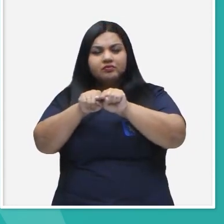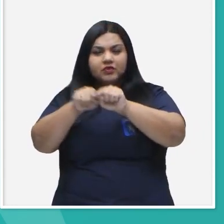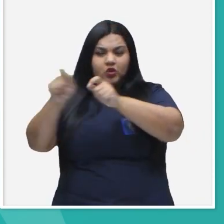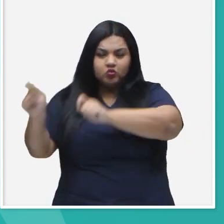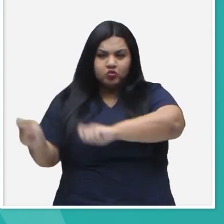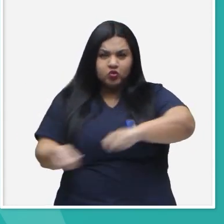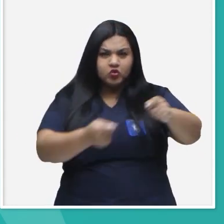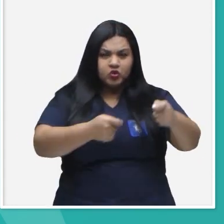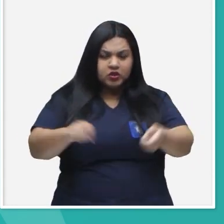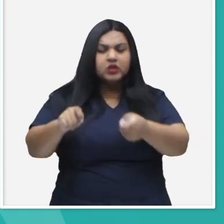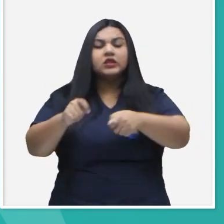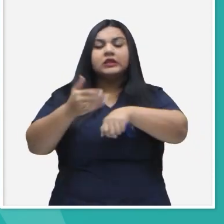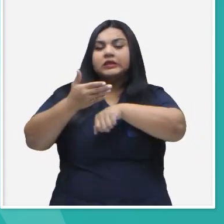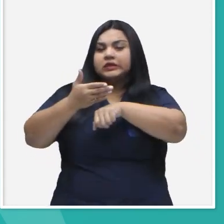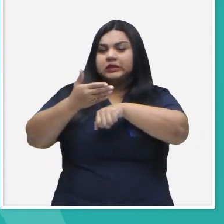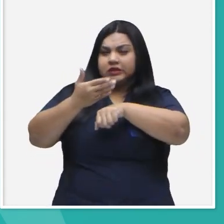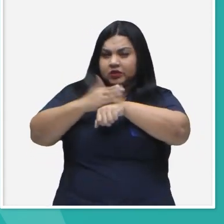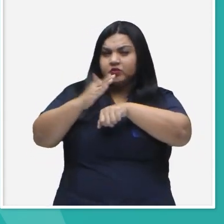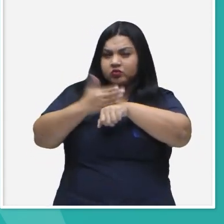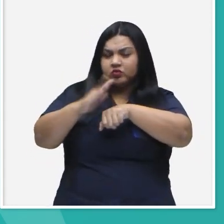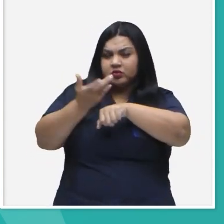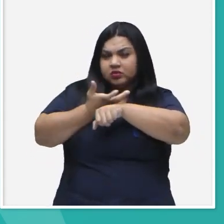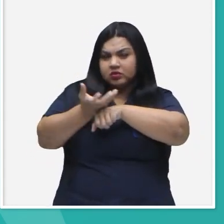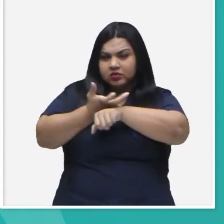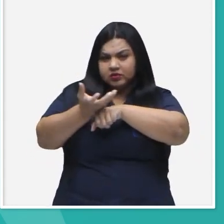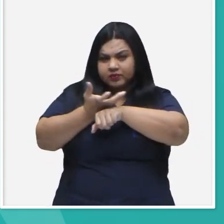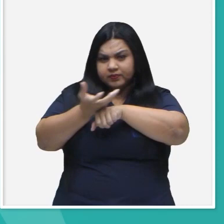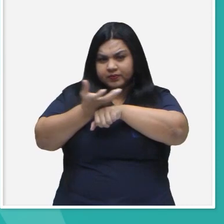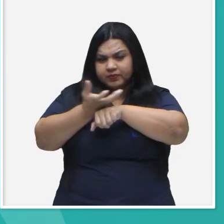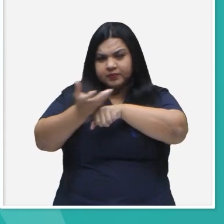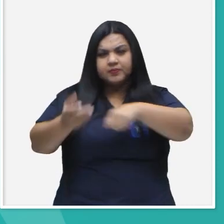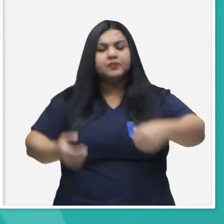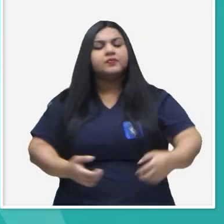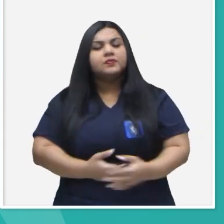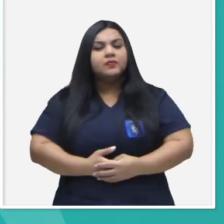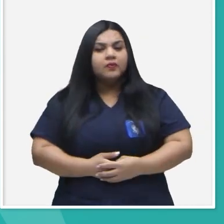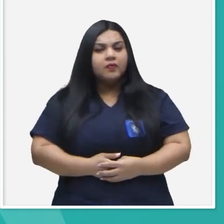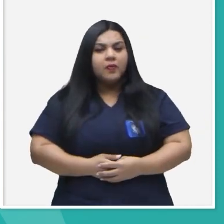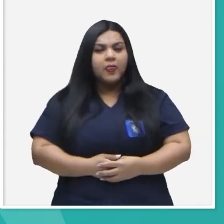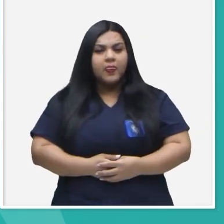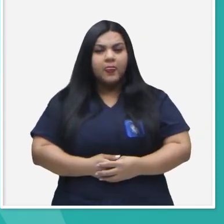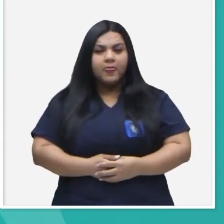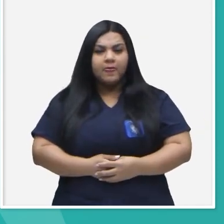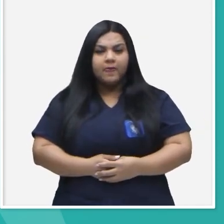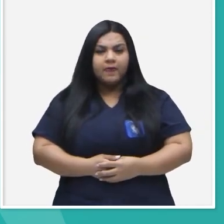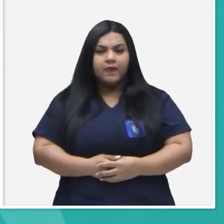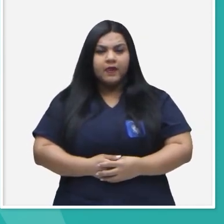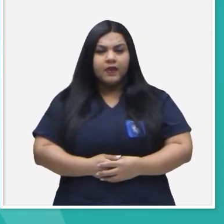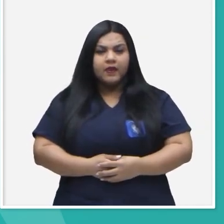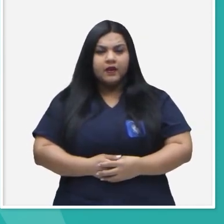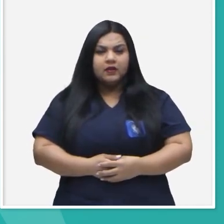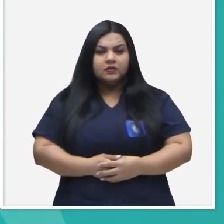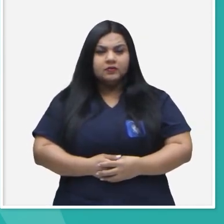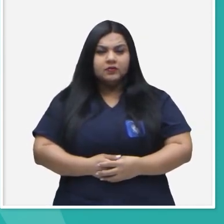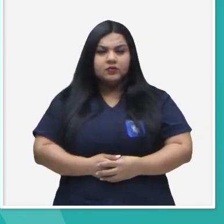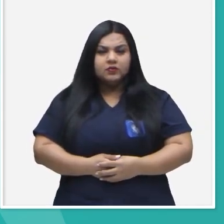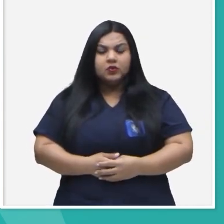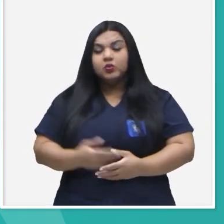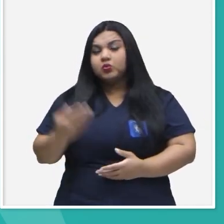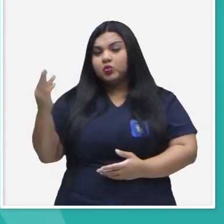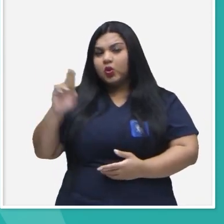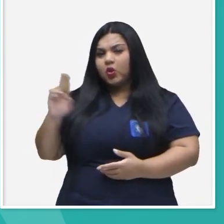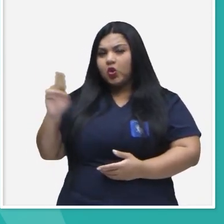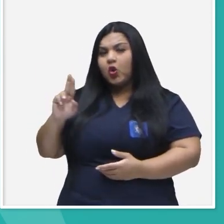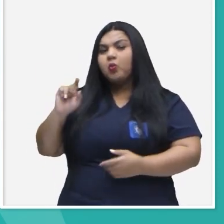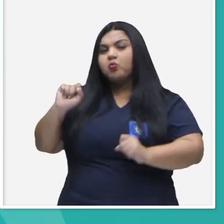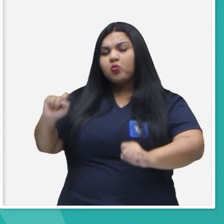São alguns esportes que são praticados no campo. Deixa eu colocar aqui para vocês.